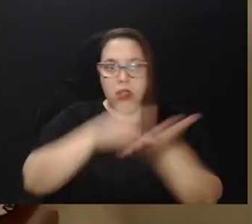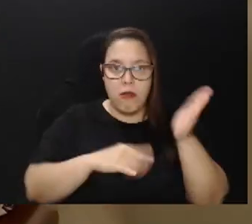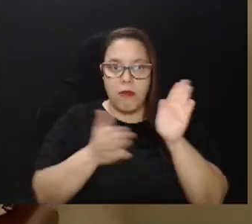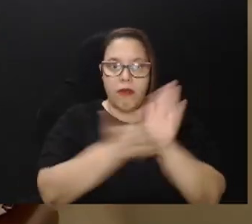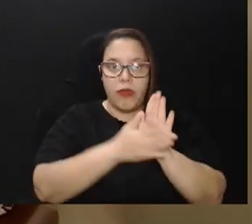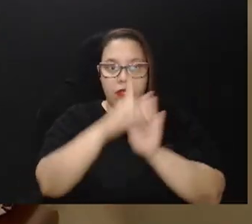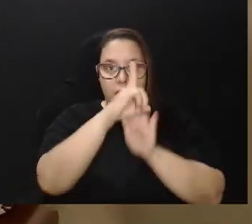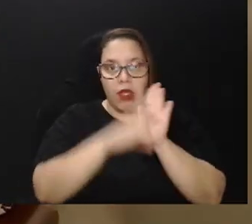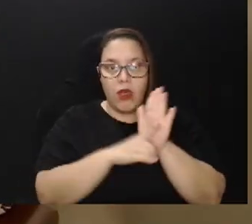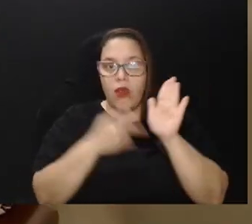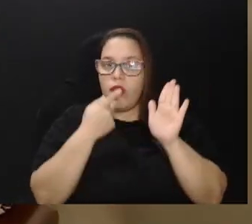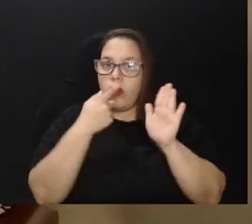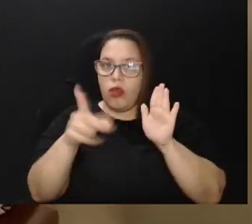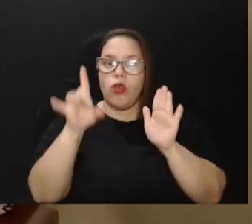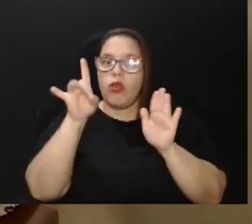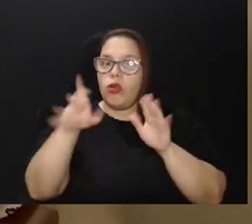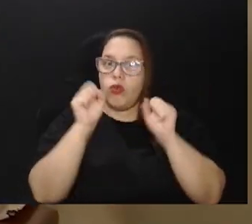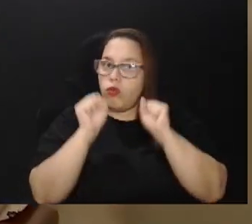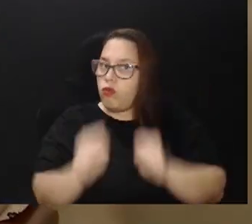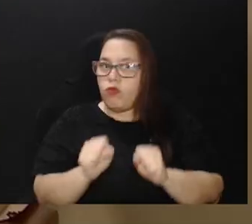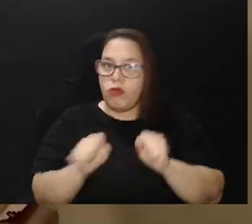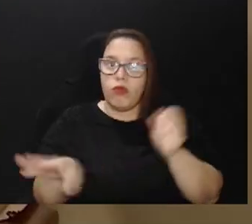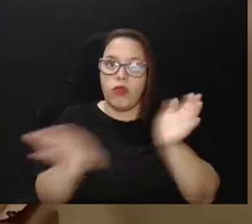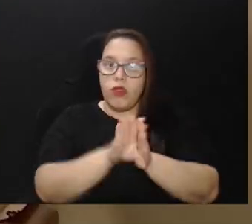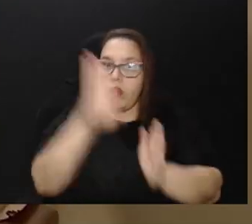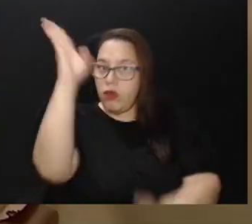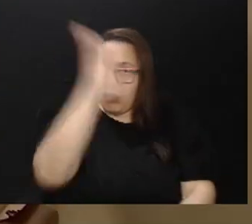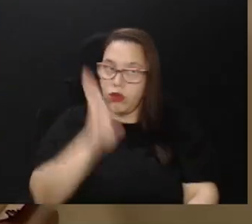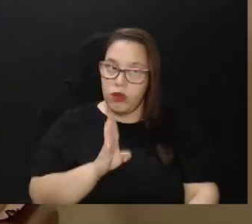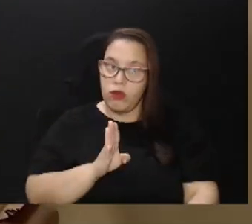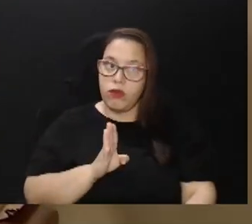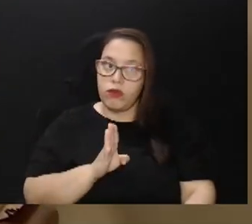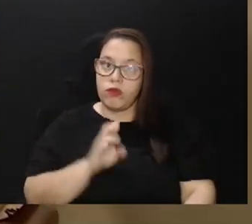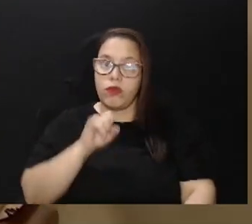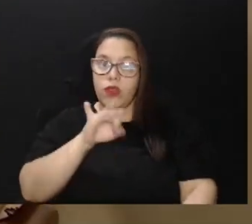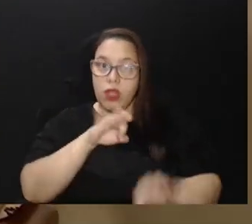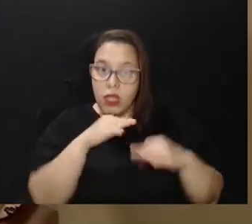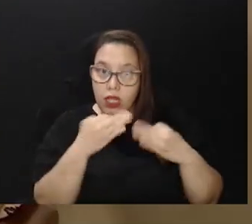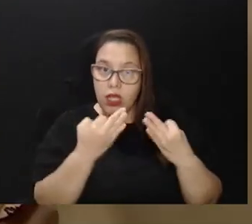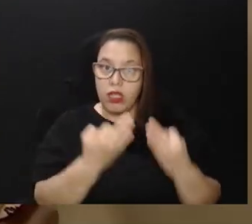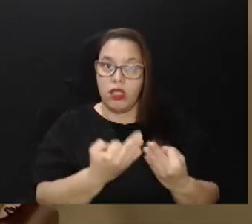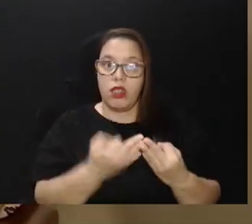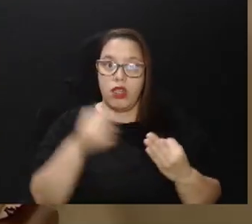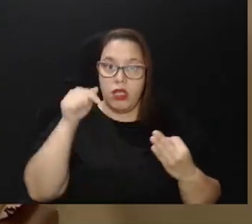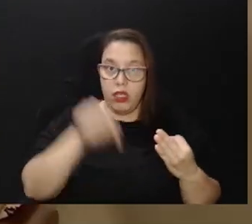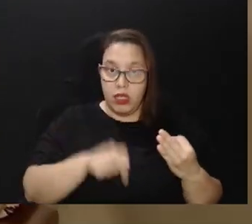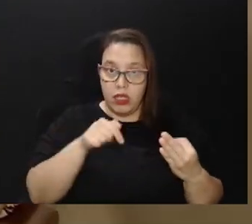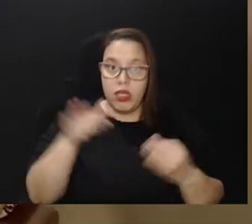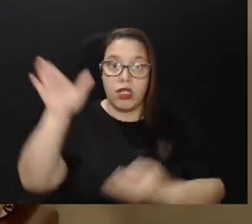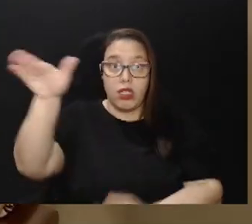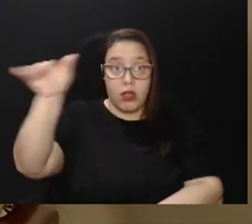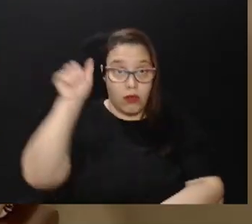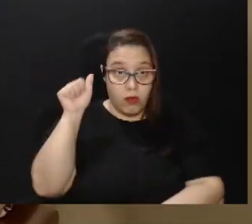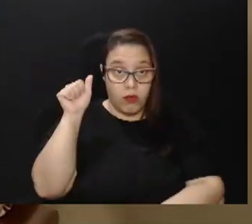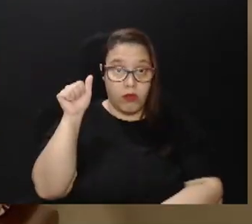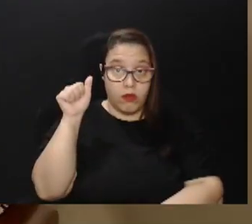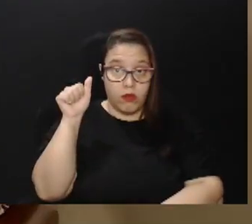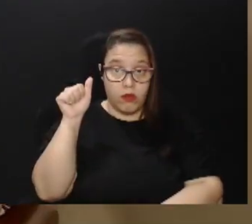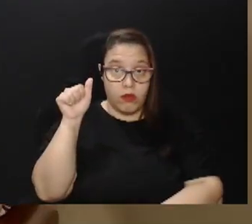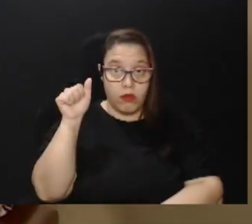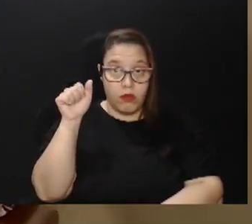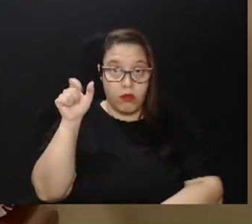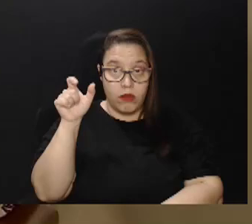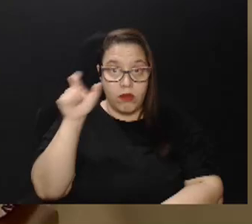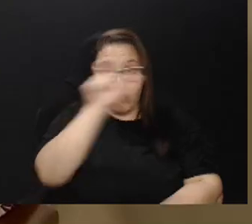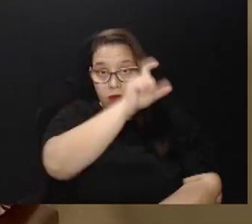só poderiam vir para o Brasil se a família estivesse aqui e chamasse alguém da Itália para vir.